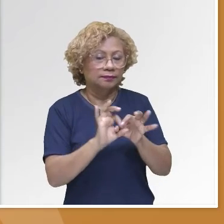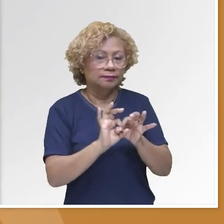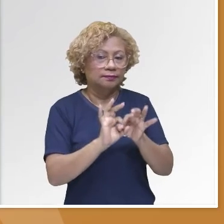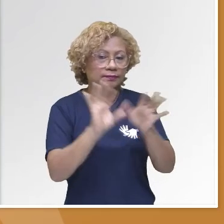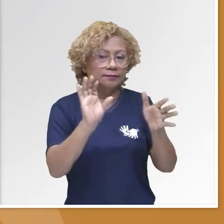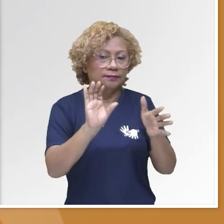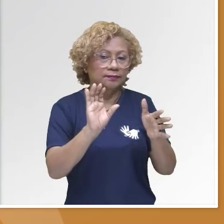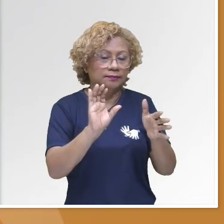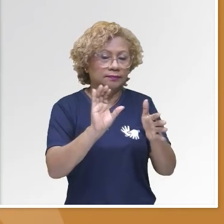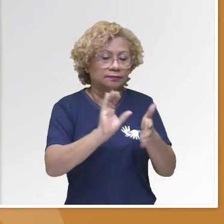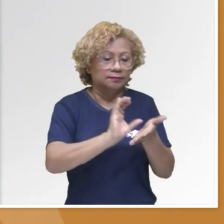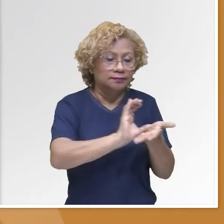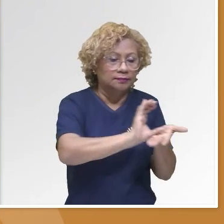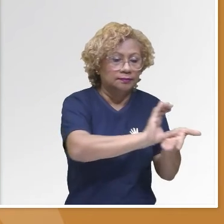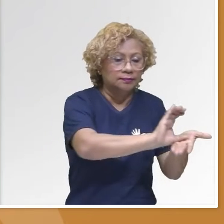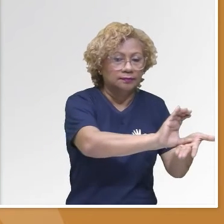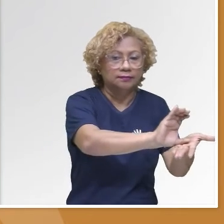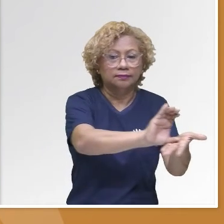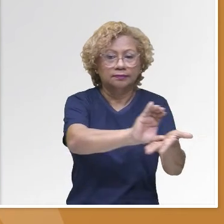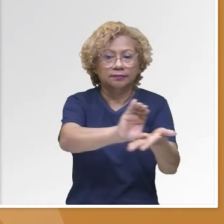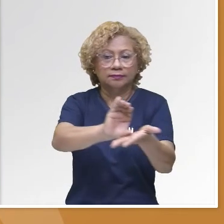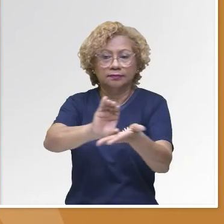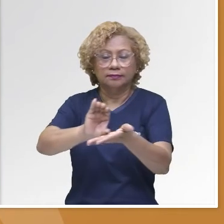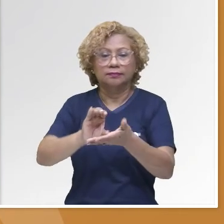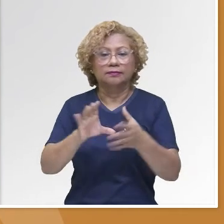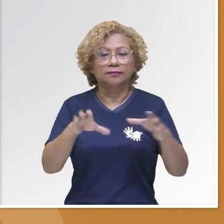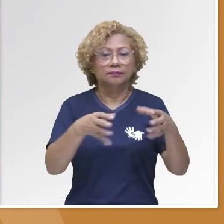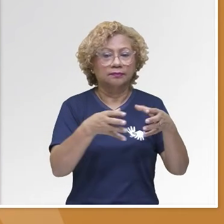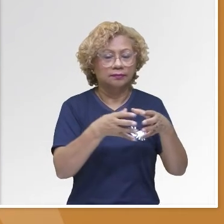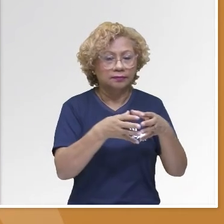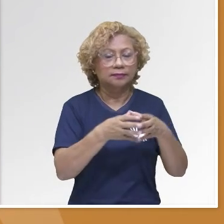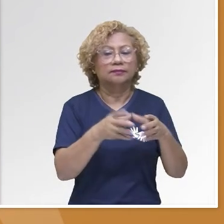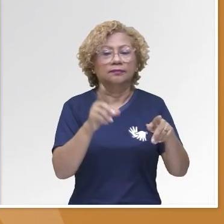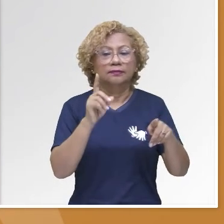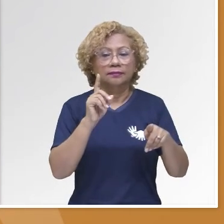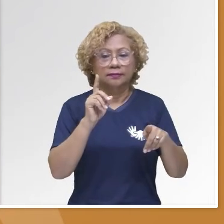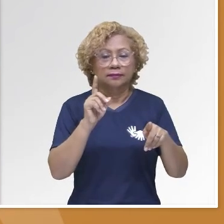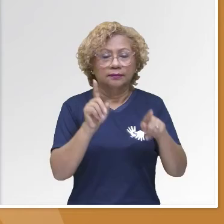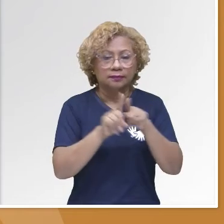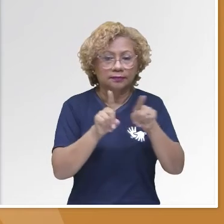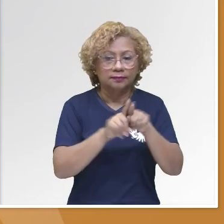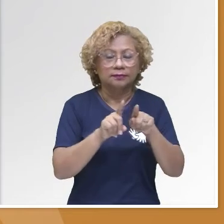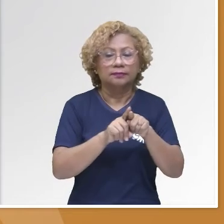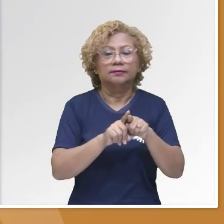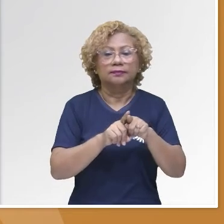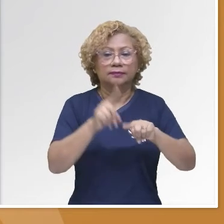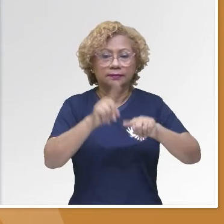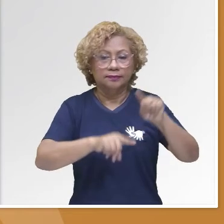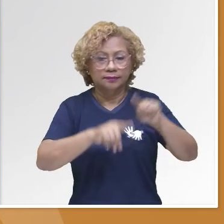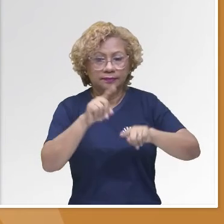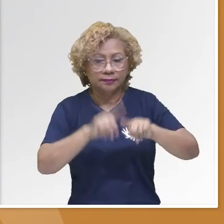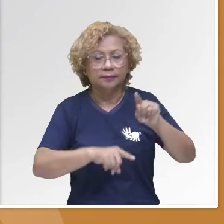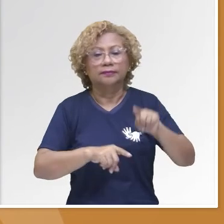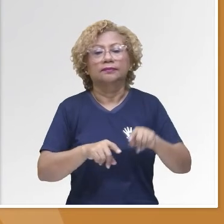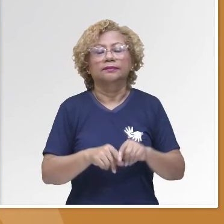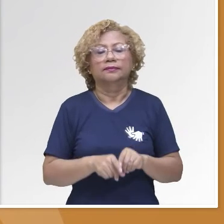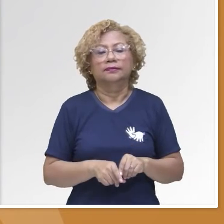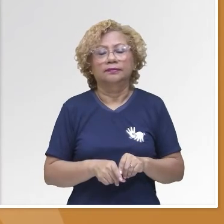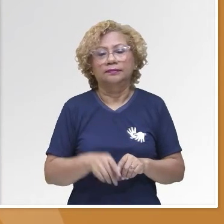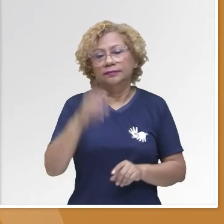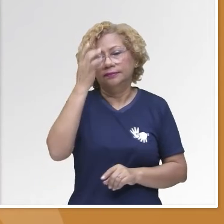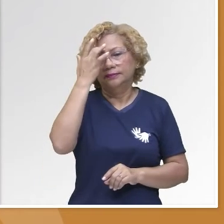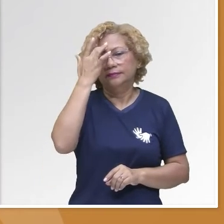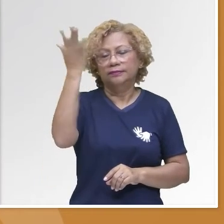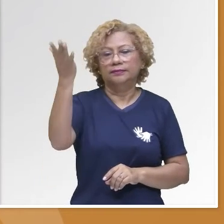da circulação de capitais, também de mercadoria, já vai ser mais facilitado, também de serviços